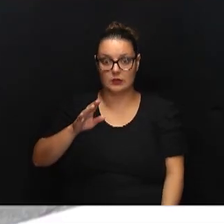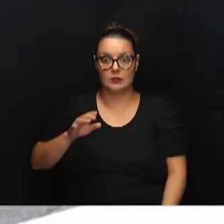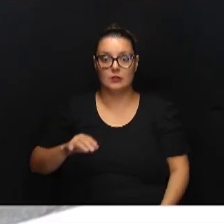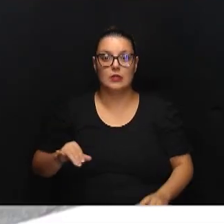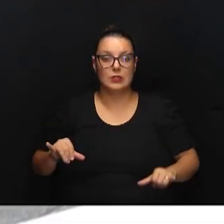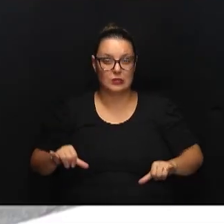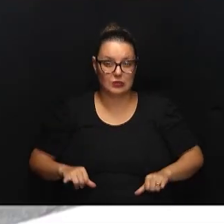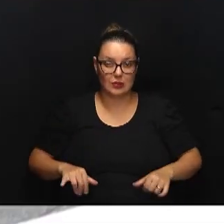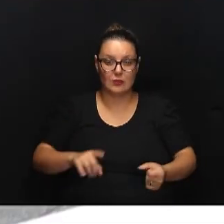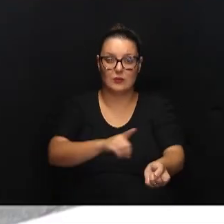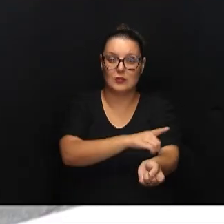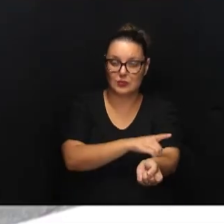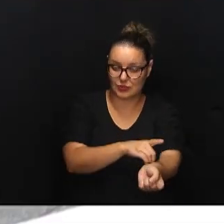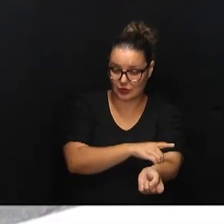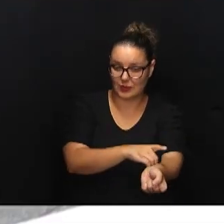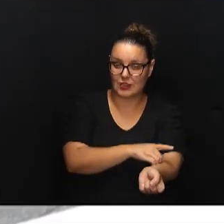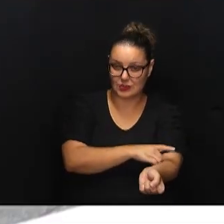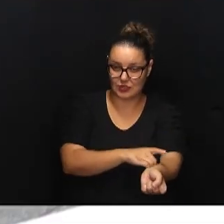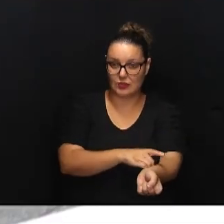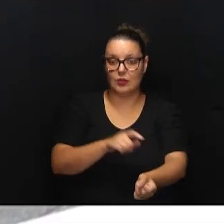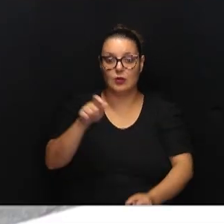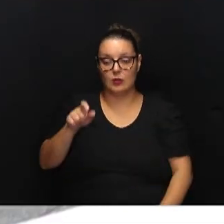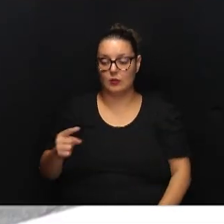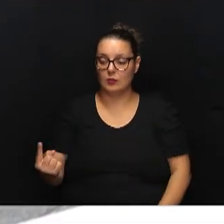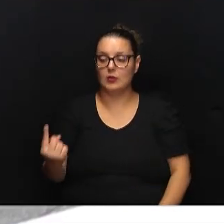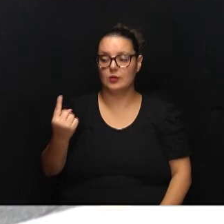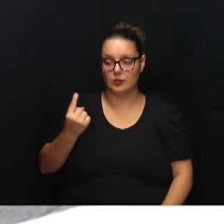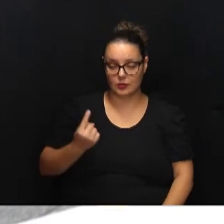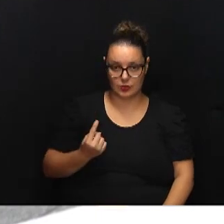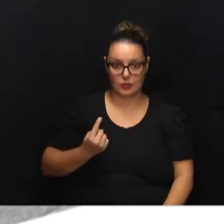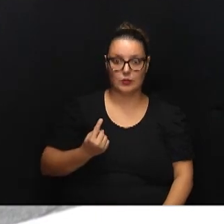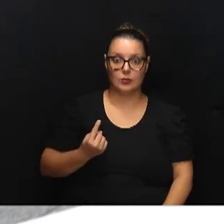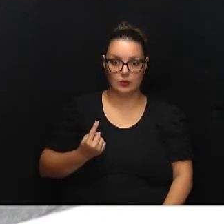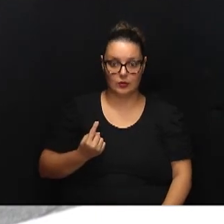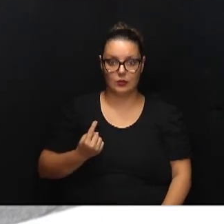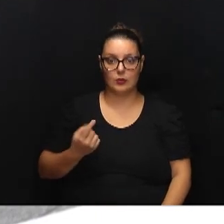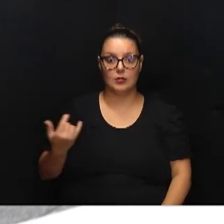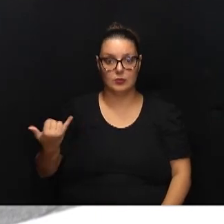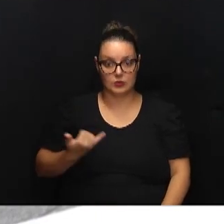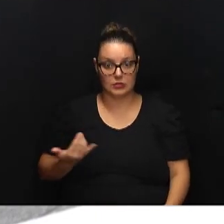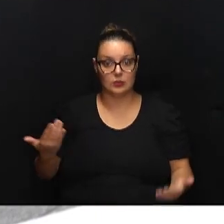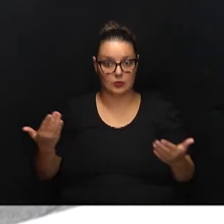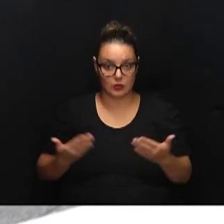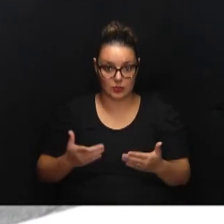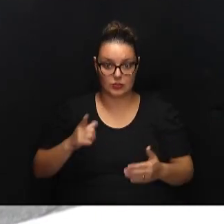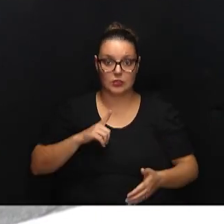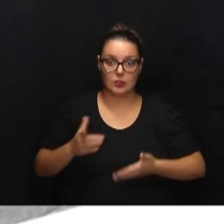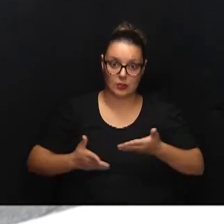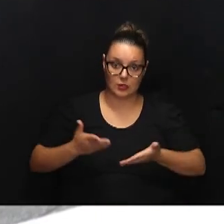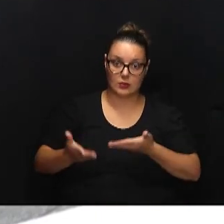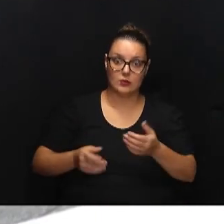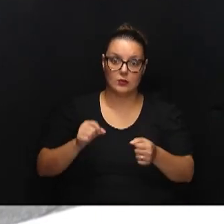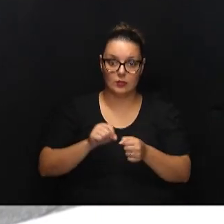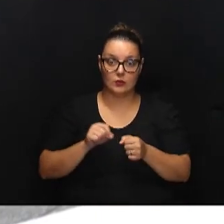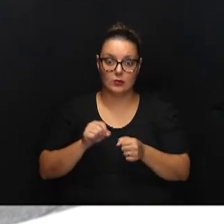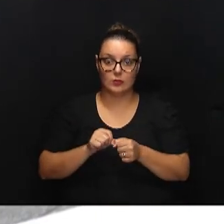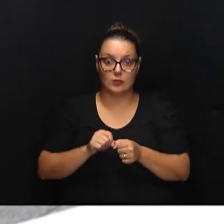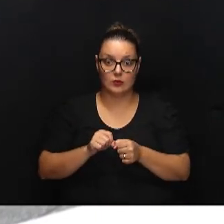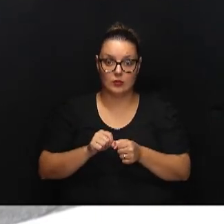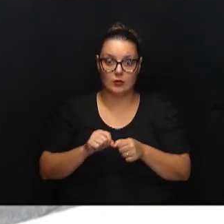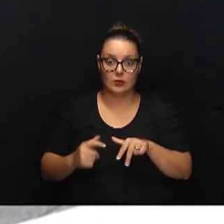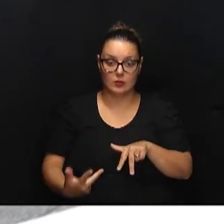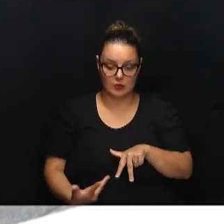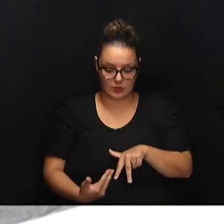diabetes. Então, uma pessoa vem me procurar, dizendo que existe hoje um tratamento que você faz uma